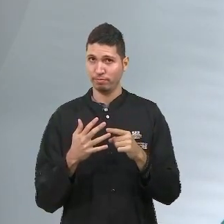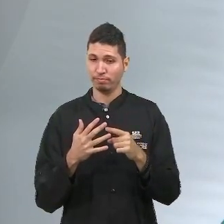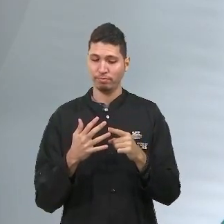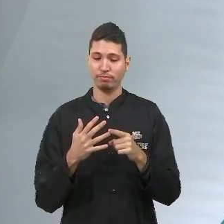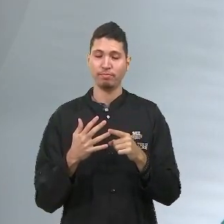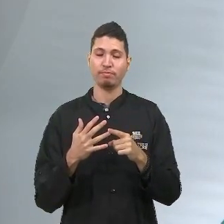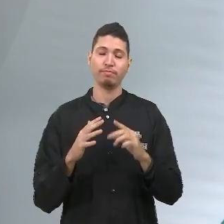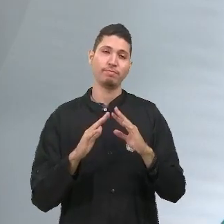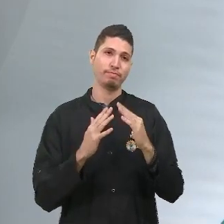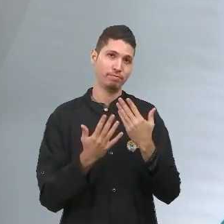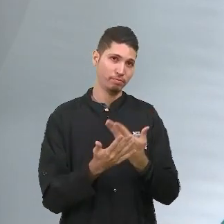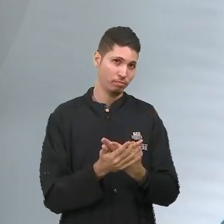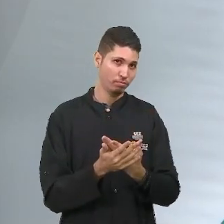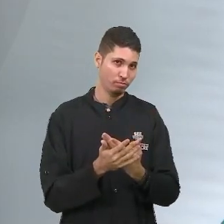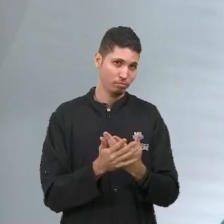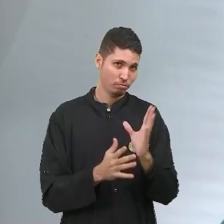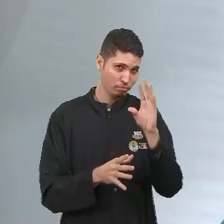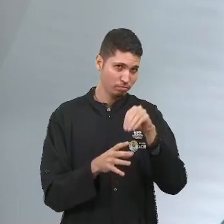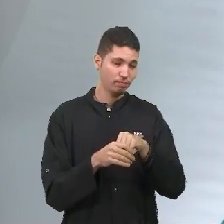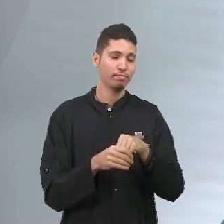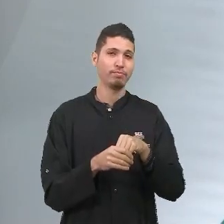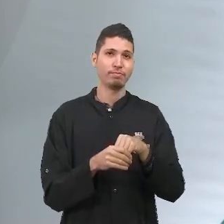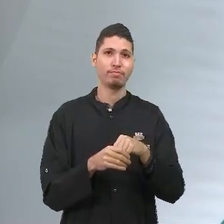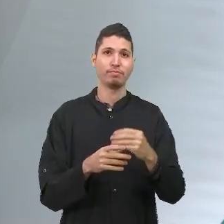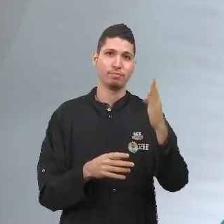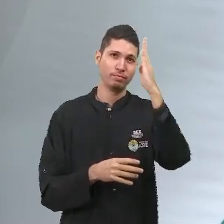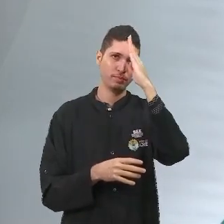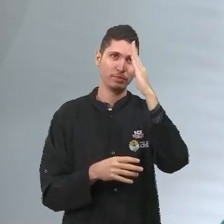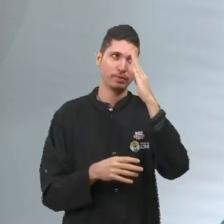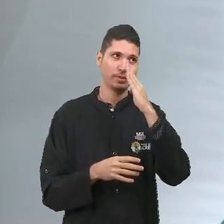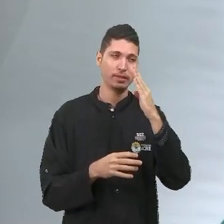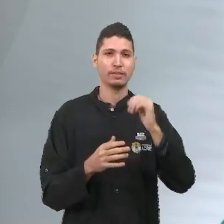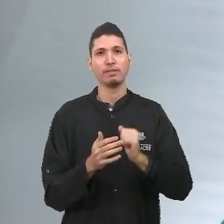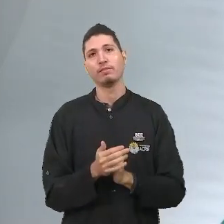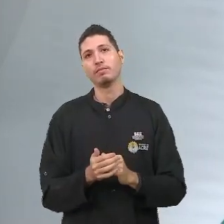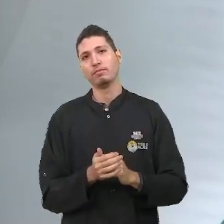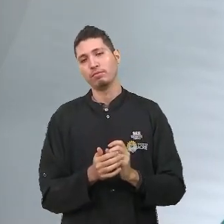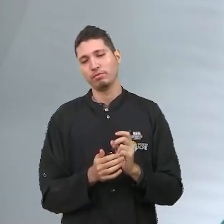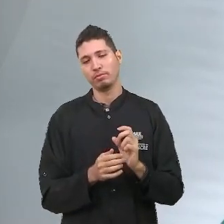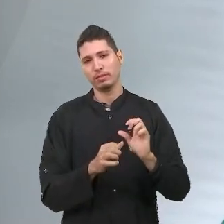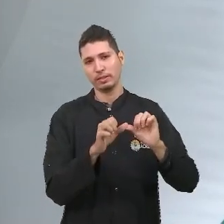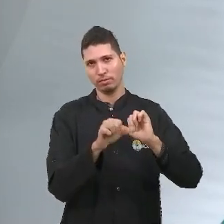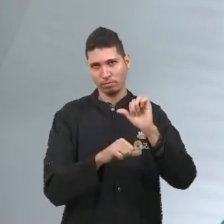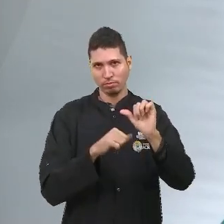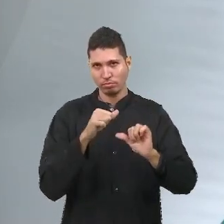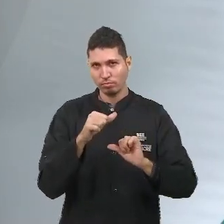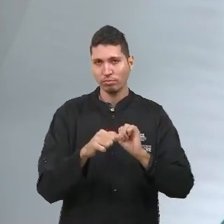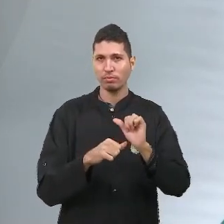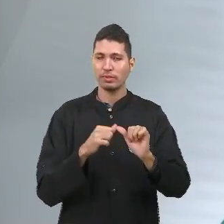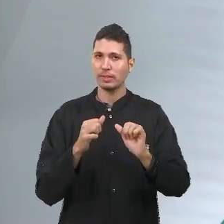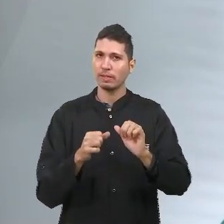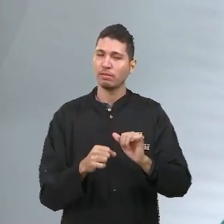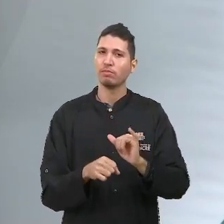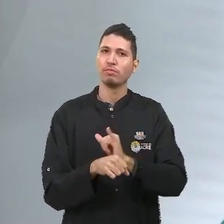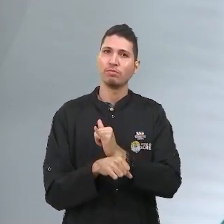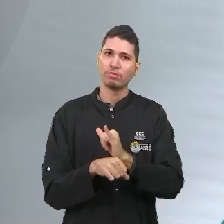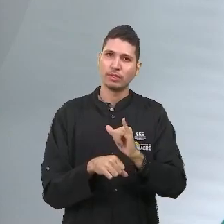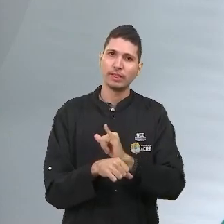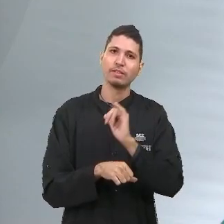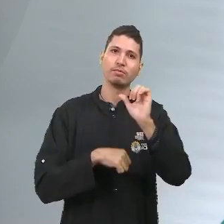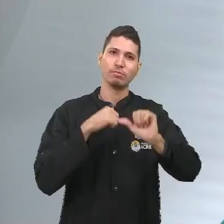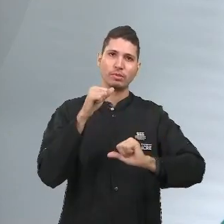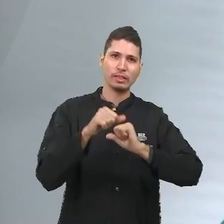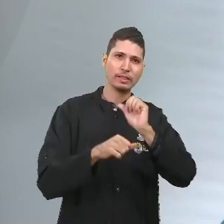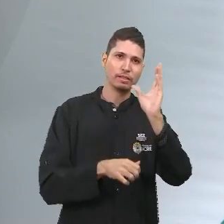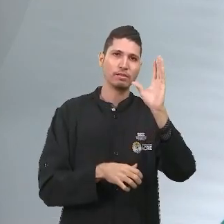escolaridade, tá? Tudo isso. Lógico, o Brasil ele tem passado por esse processo de mudança, investimento ali na educação, então